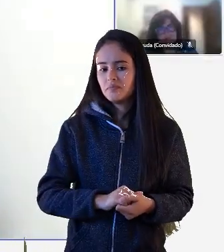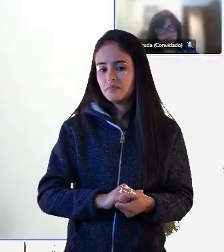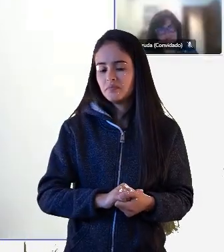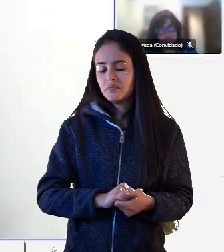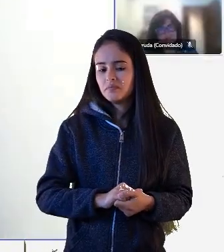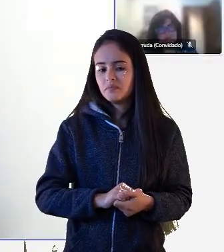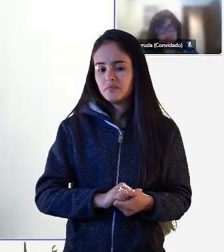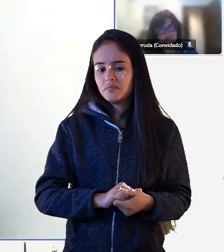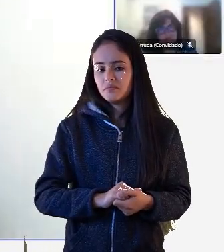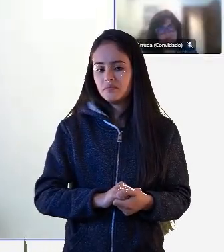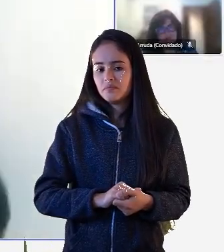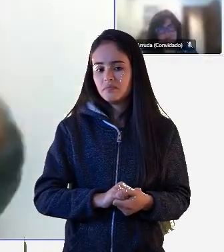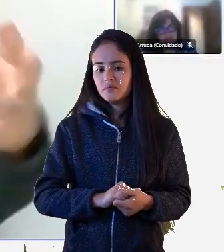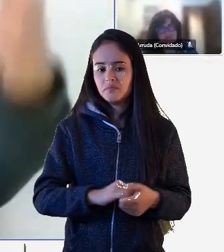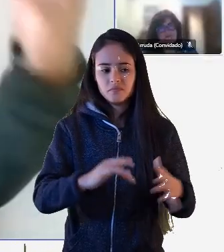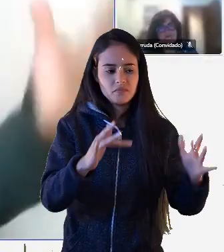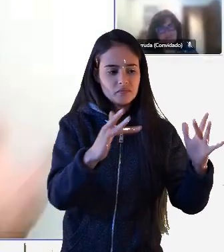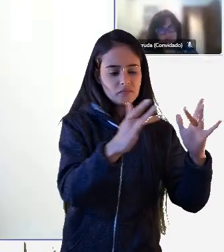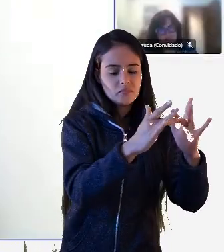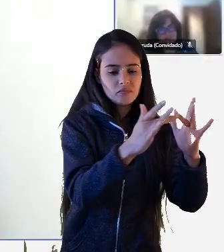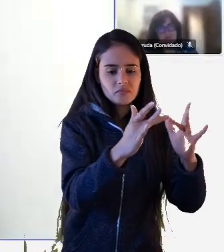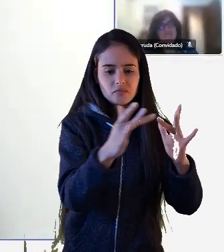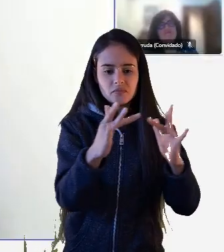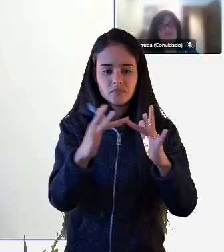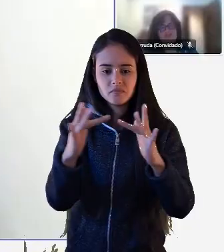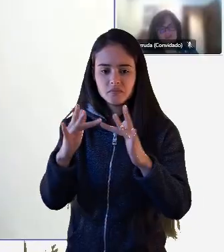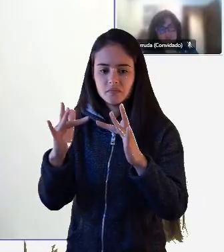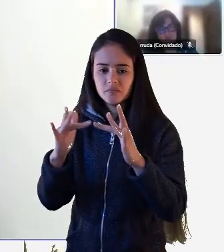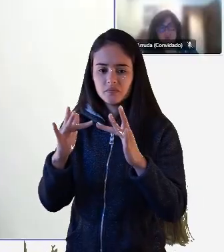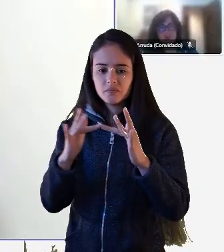festa. Como é o caso do Congo, é um ritmo, uma dança e uma festa.